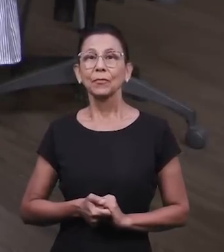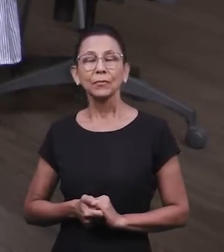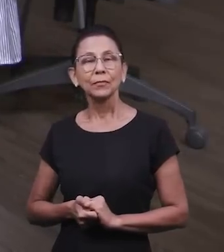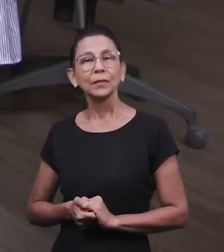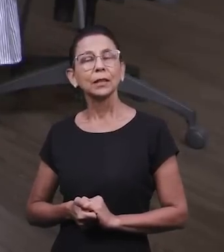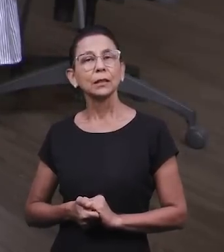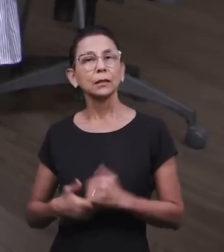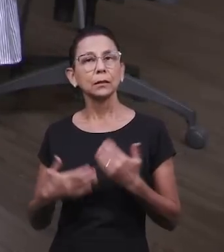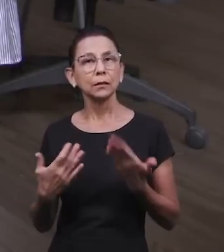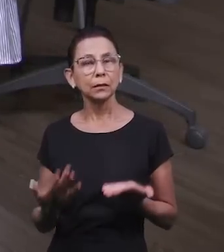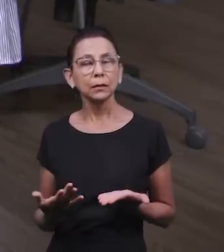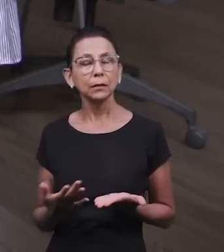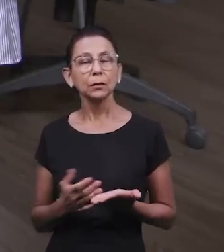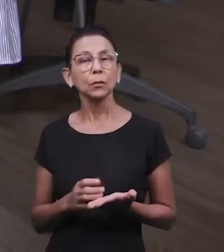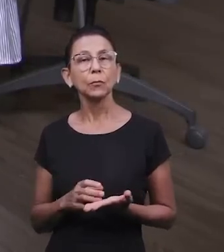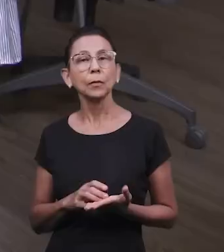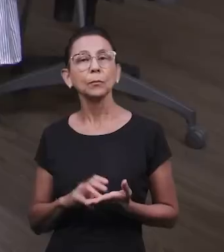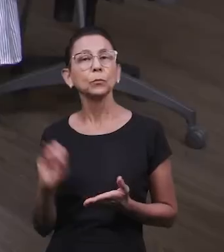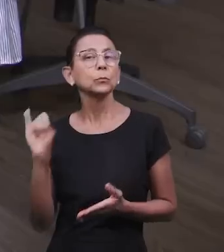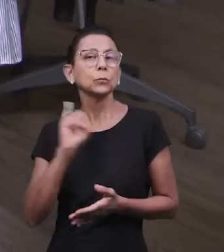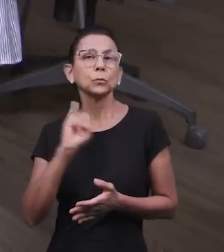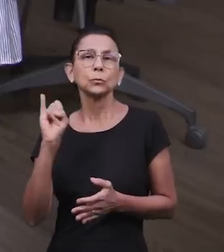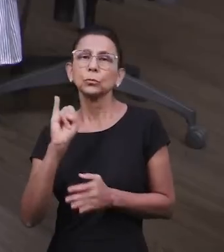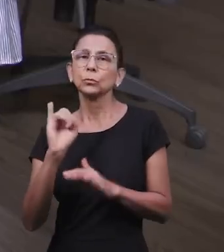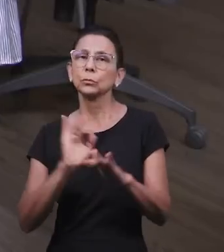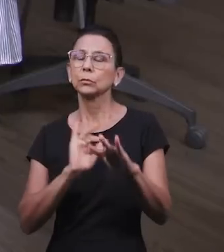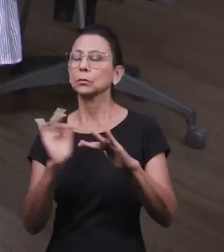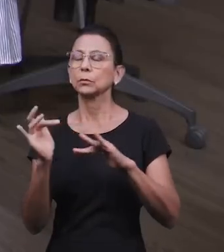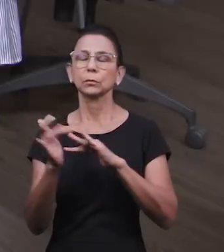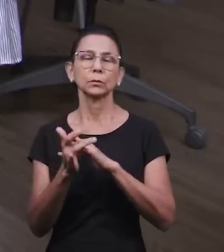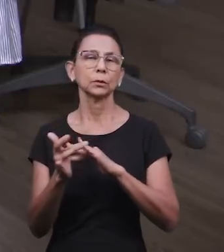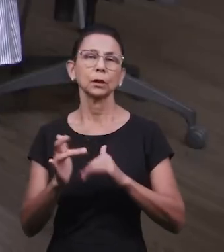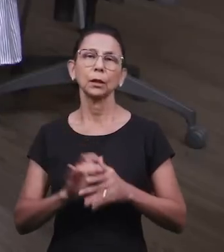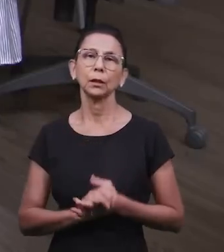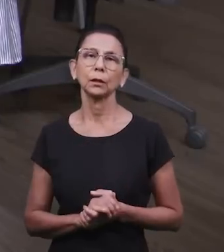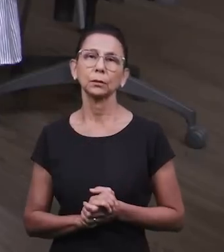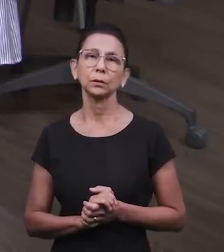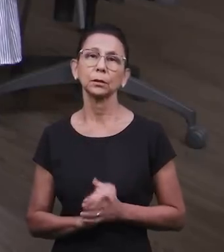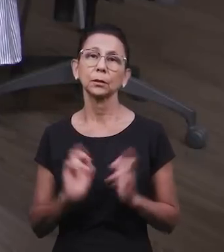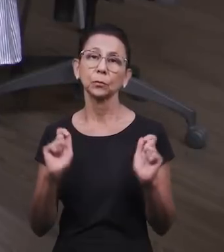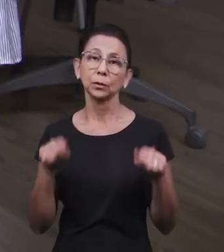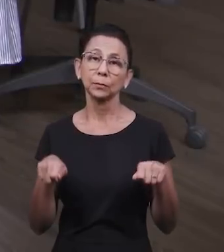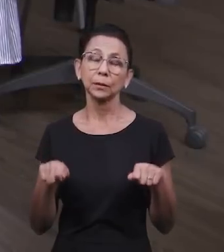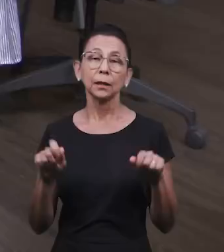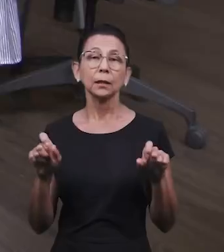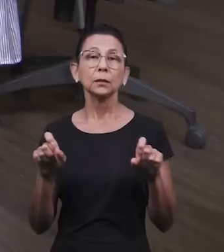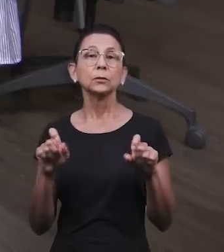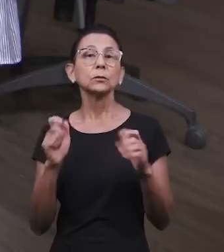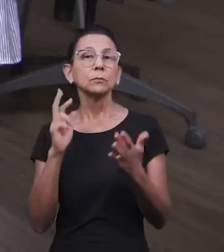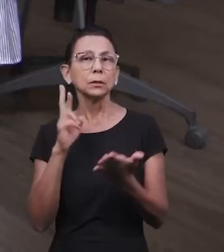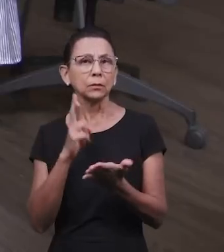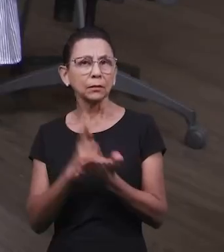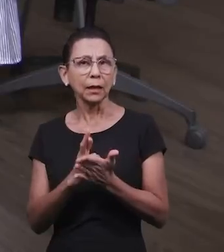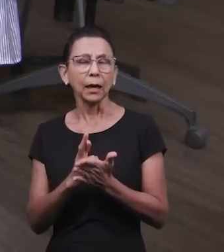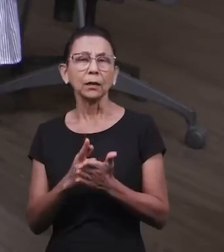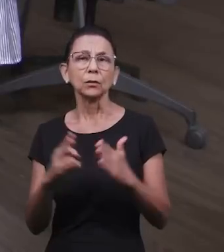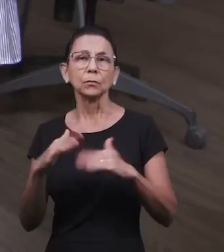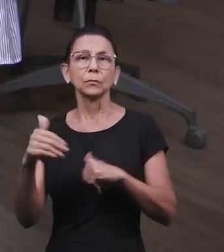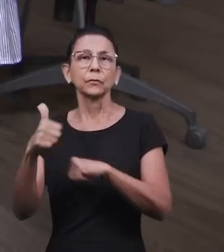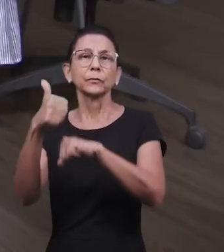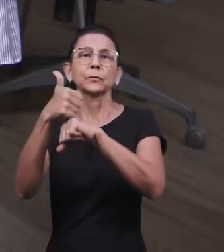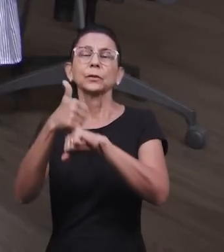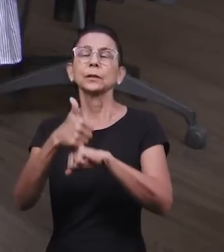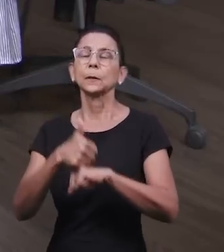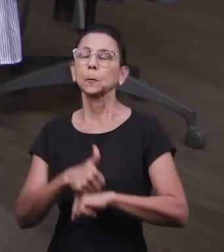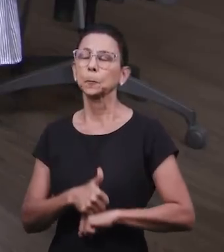mercado profissional, já utilizando as redes sociais com a possibilidade de ter resultados para a sua vida profissional. Então, todo o uso ele precisa